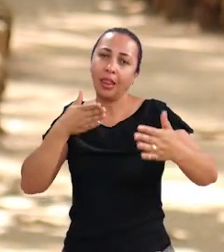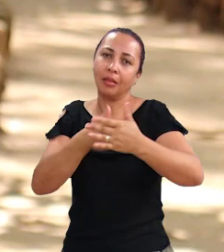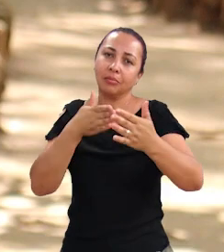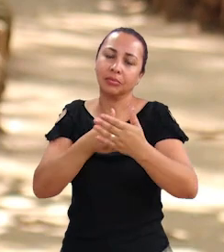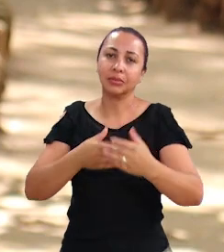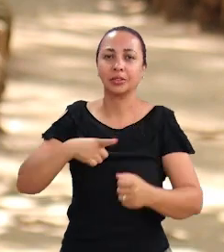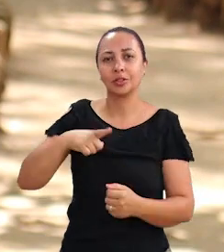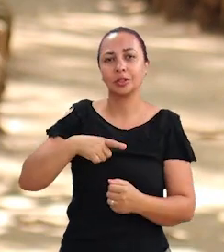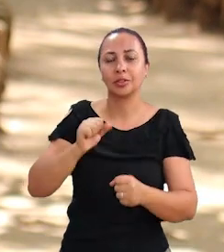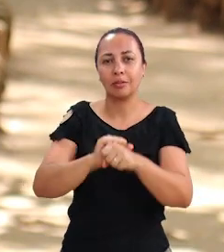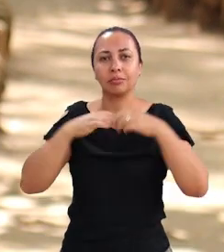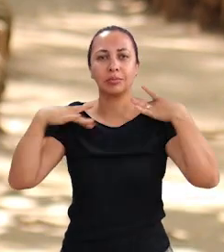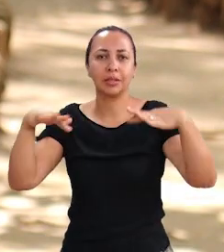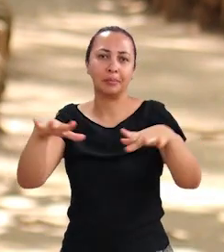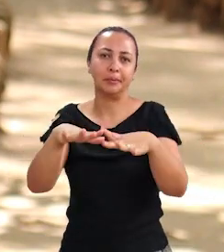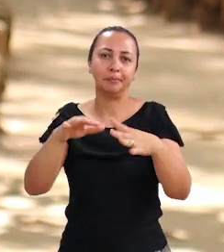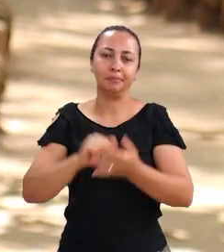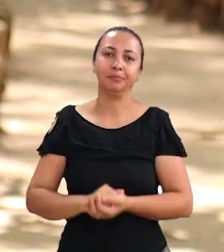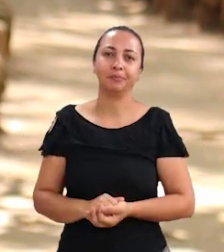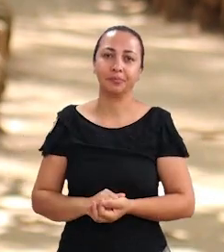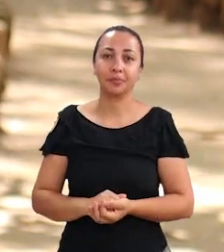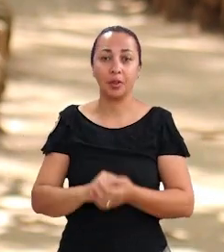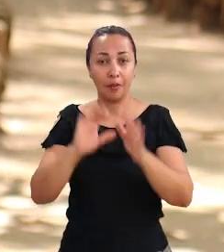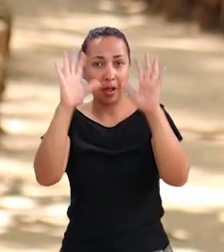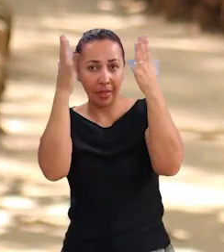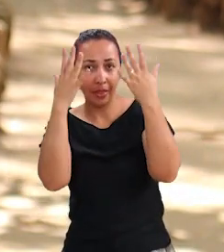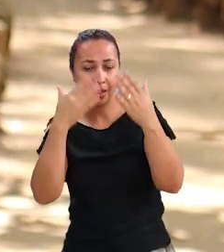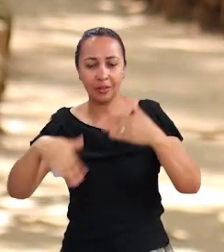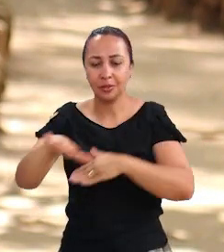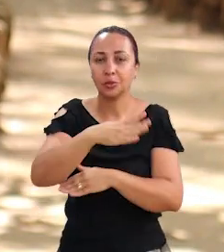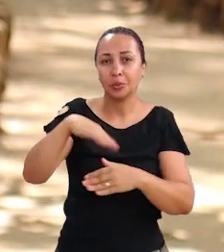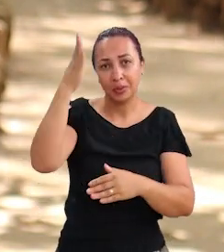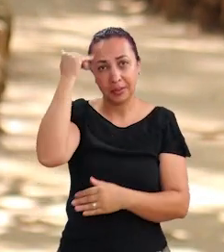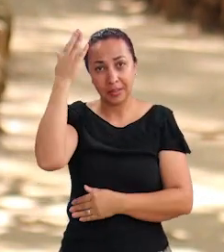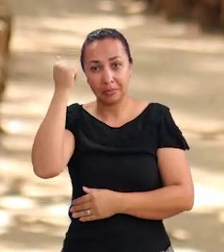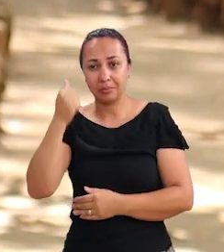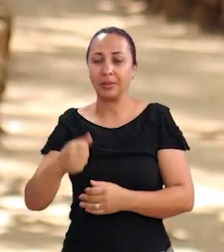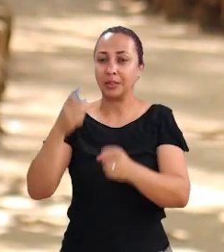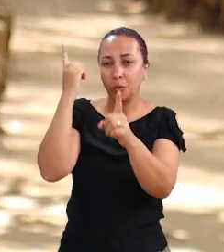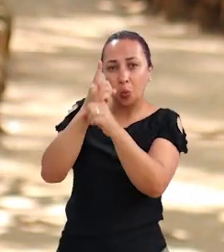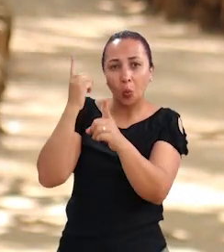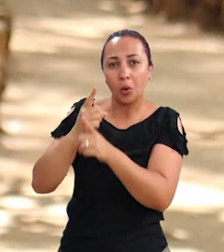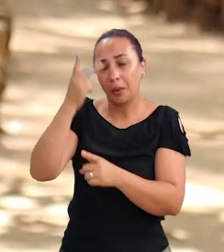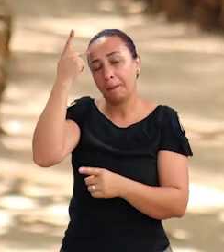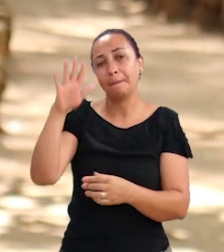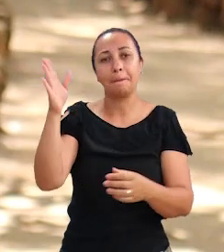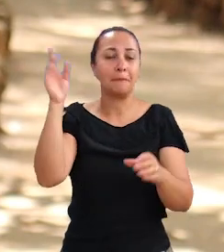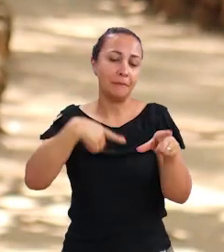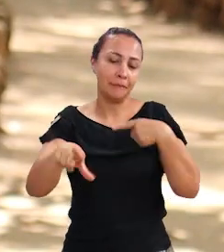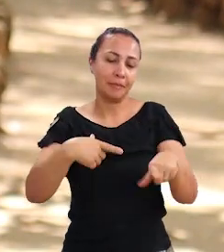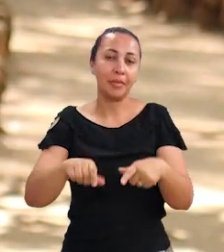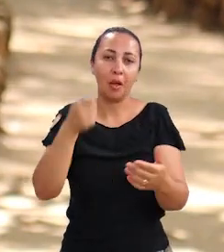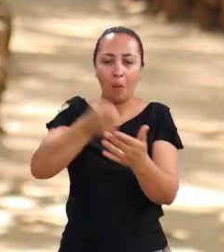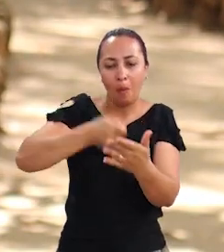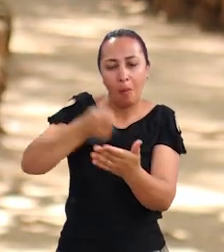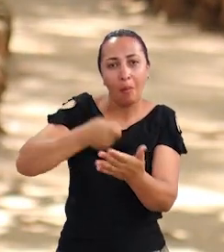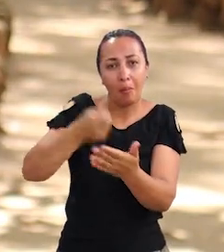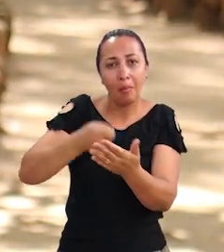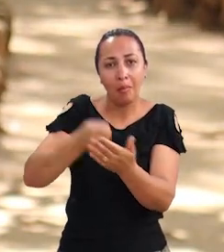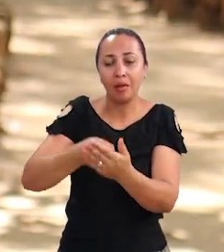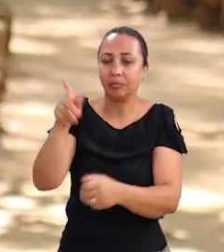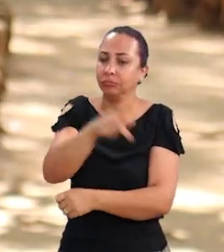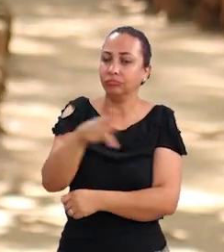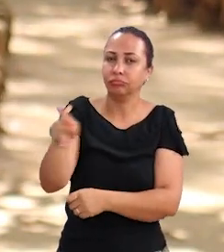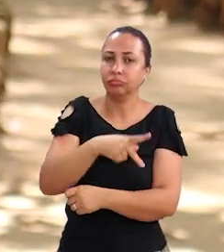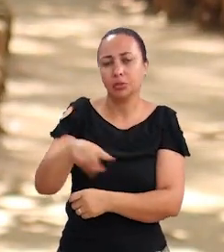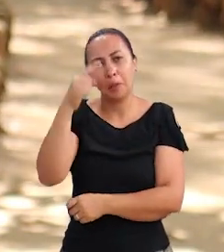as limitações impostas pela pandemia. Fazer uma análise sobre esses saberes adquiridos para o trabalho, exigindo da